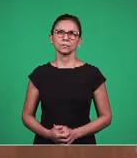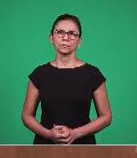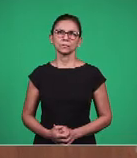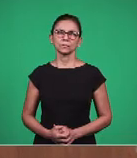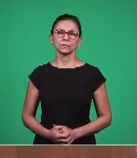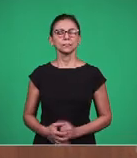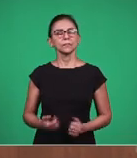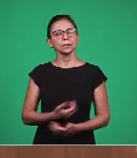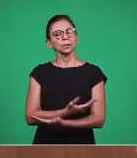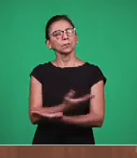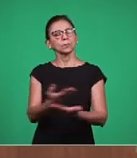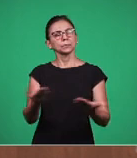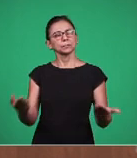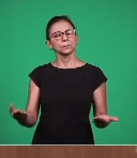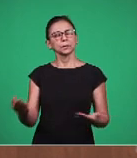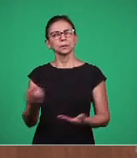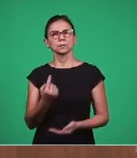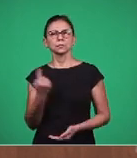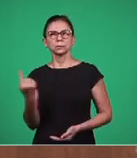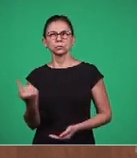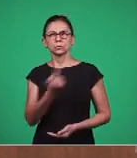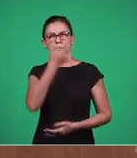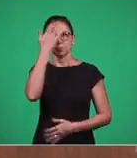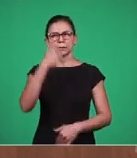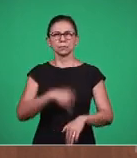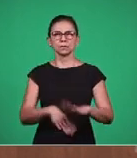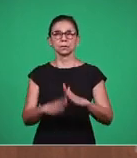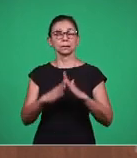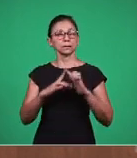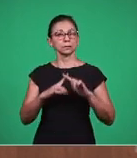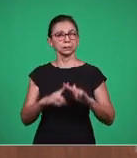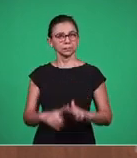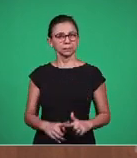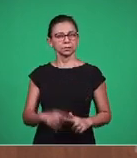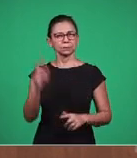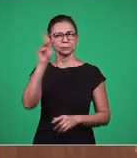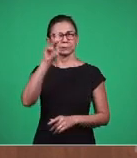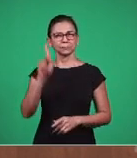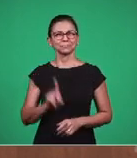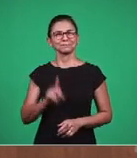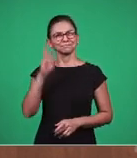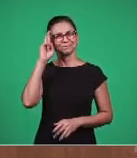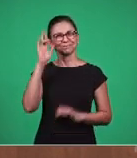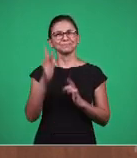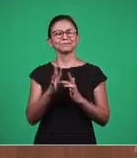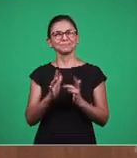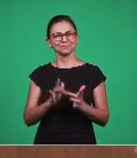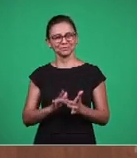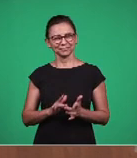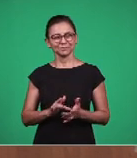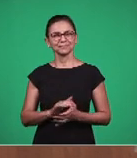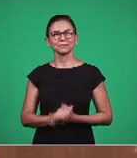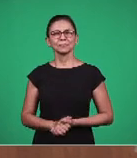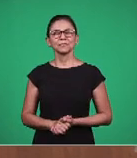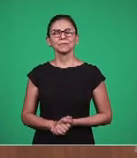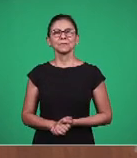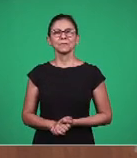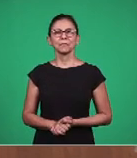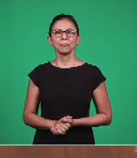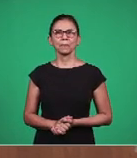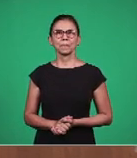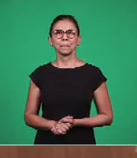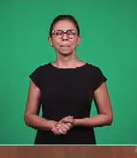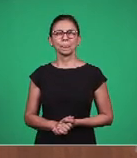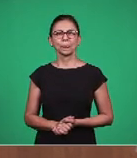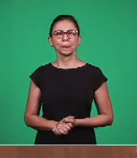Nós saudamos a todas as igrejas com a paz do Senhor Jesus. Nós estamos transmitindo